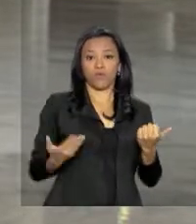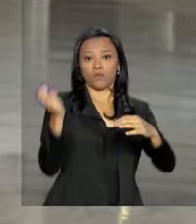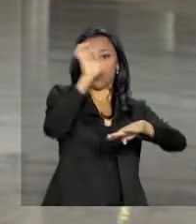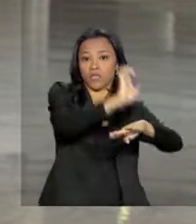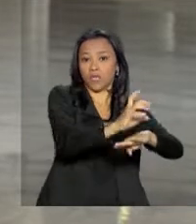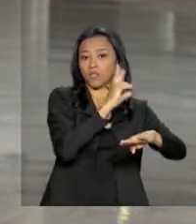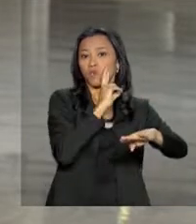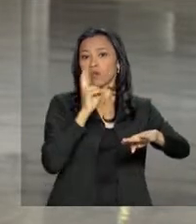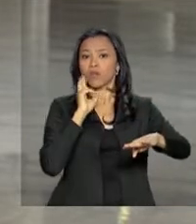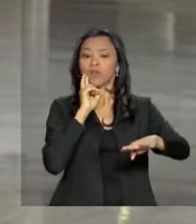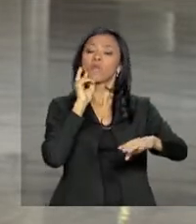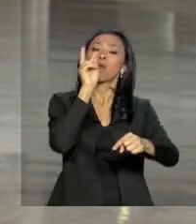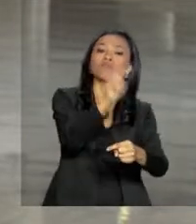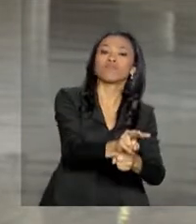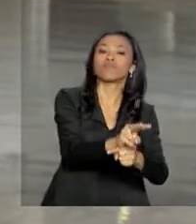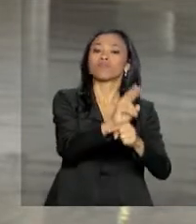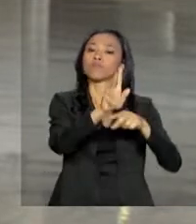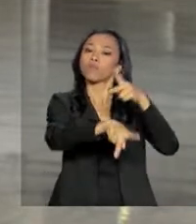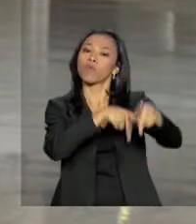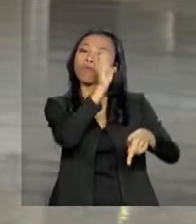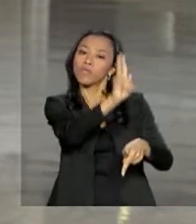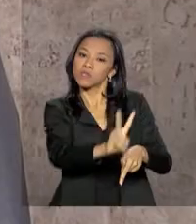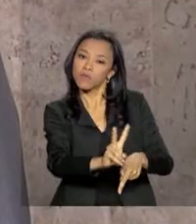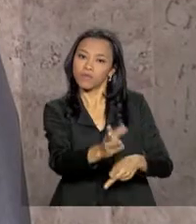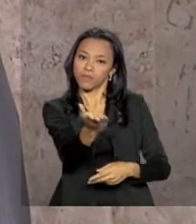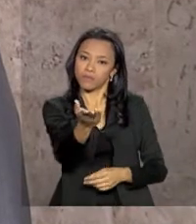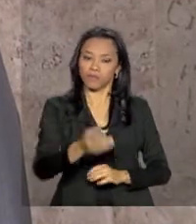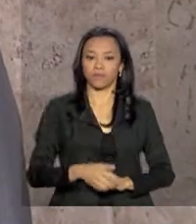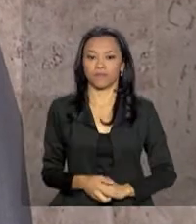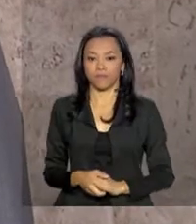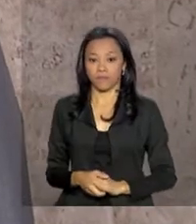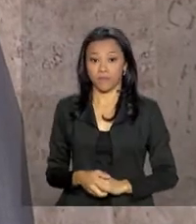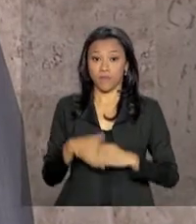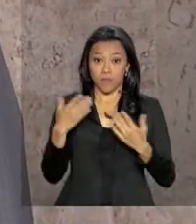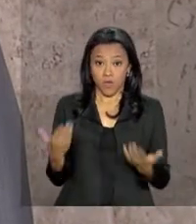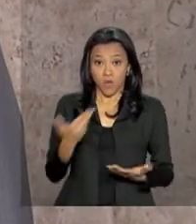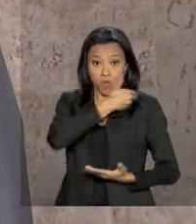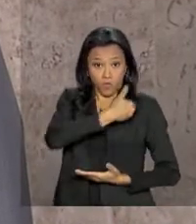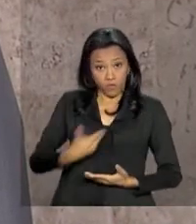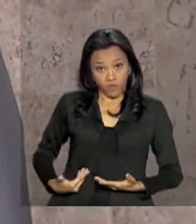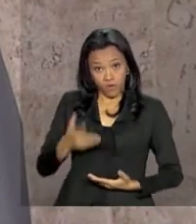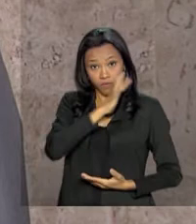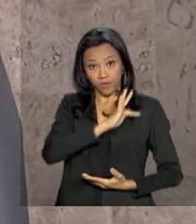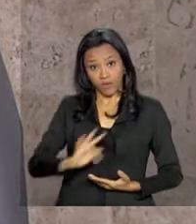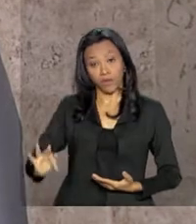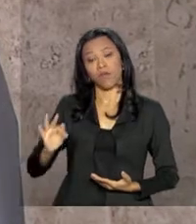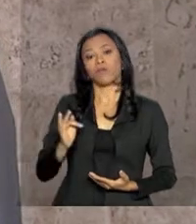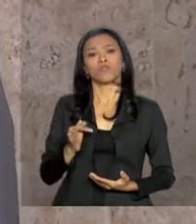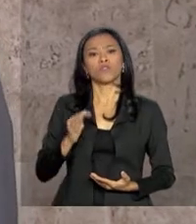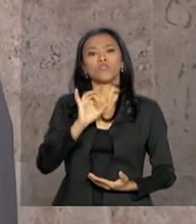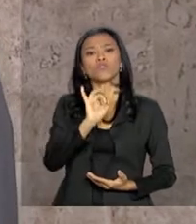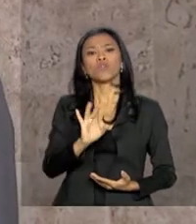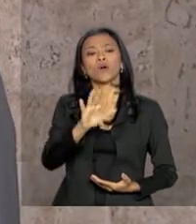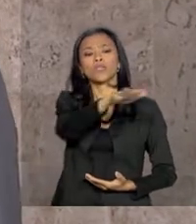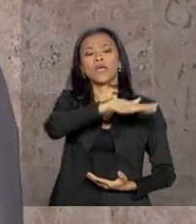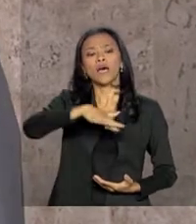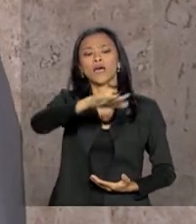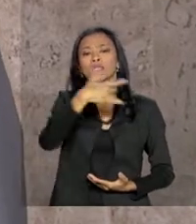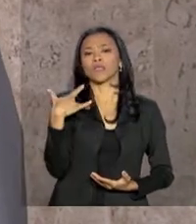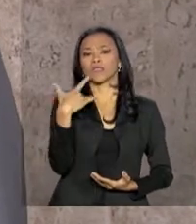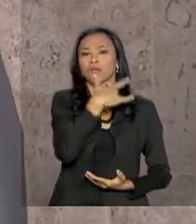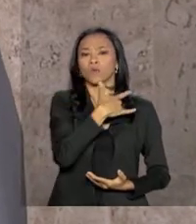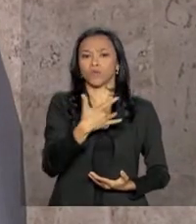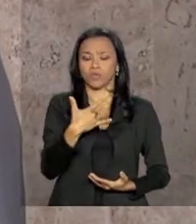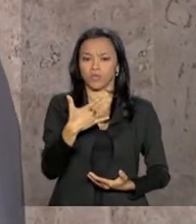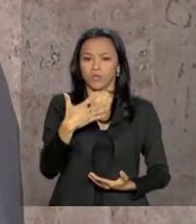acolhida aos venezuelanos o governo investiu em roraima só na área de saúde mais decentes